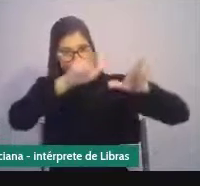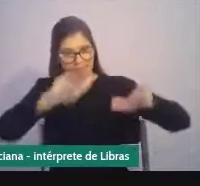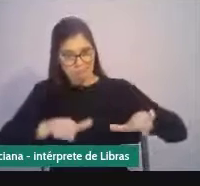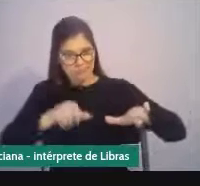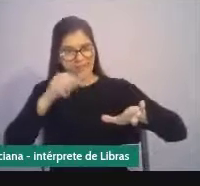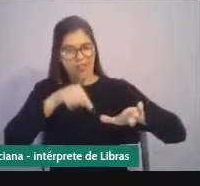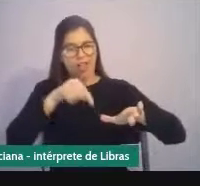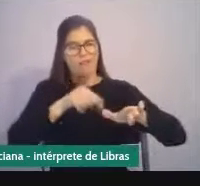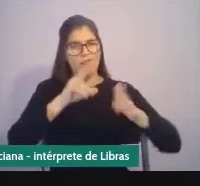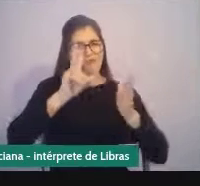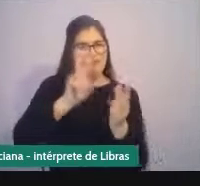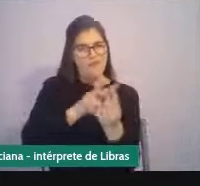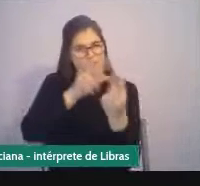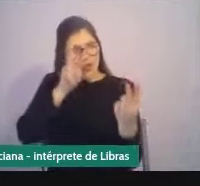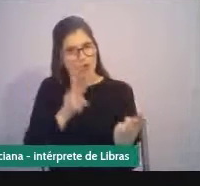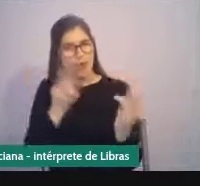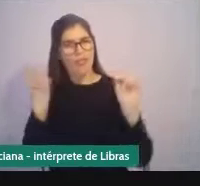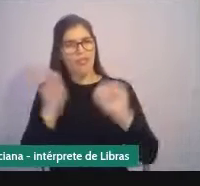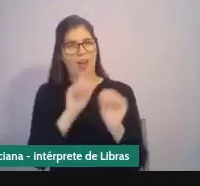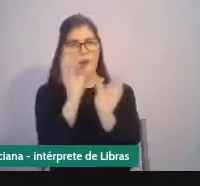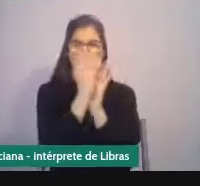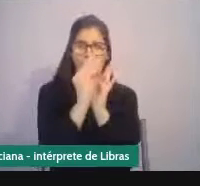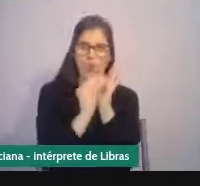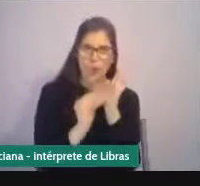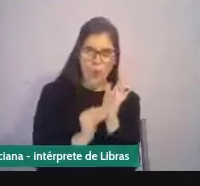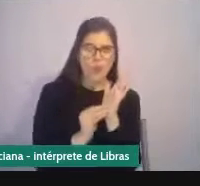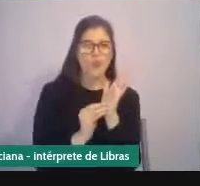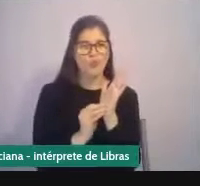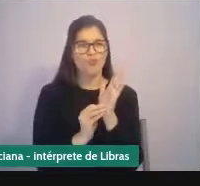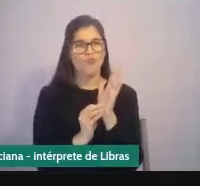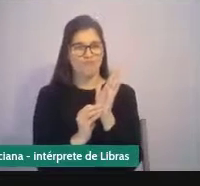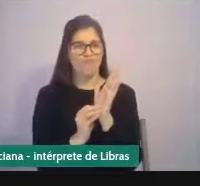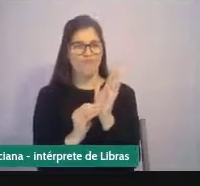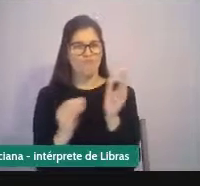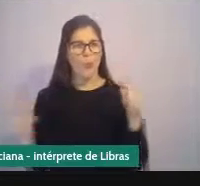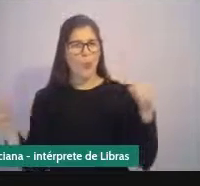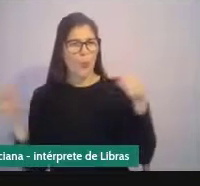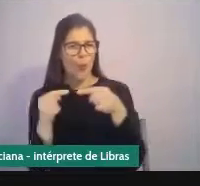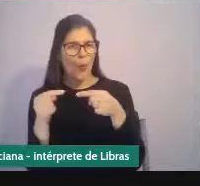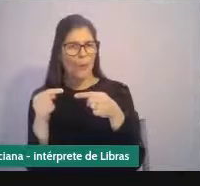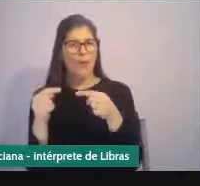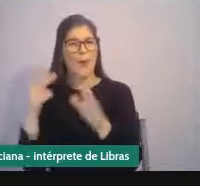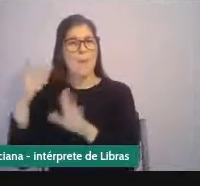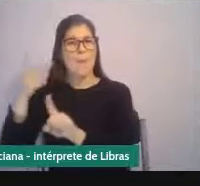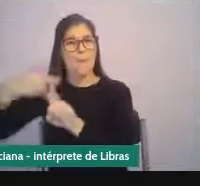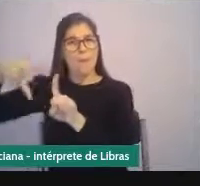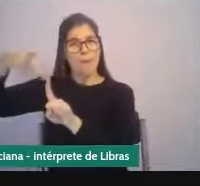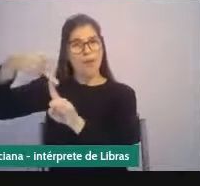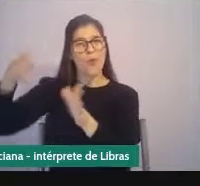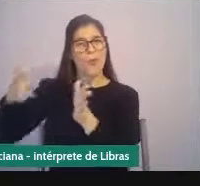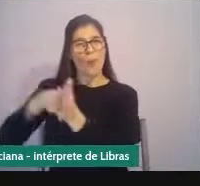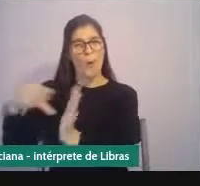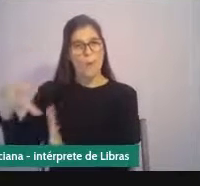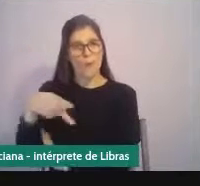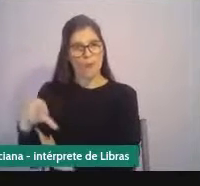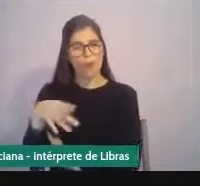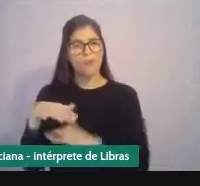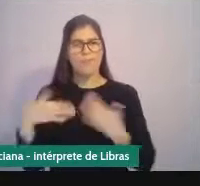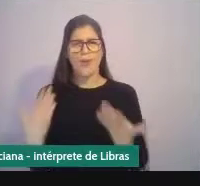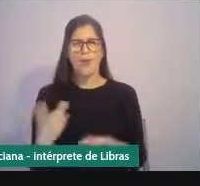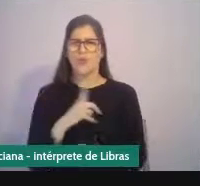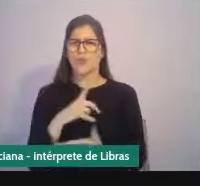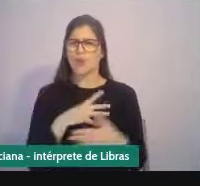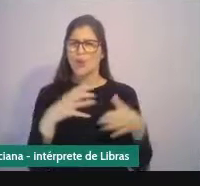como fizesse mais sentido no planejamento dos professores. Dessa forma, tirando a carga dos professores da questão